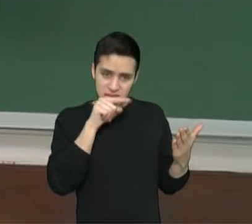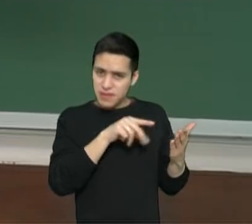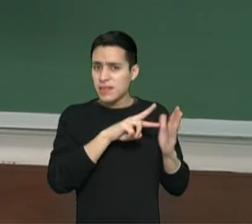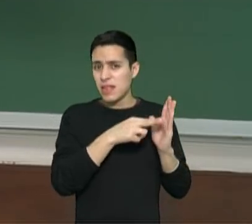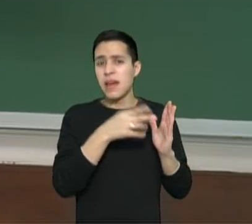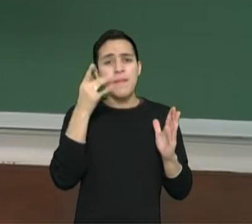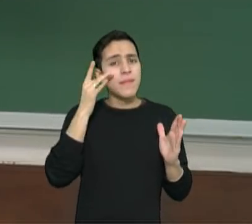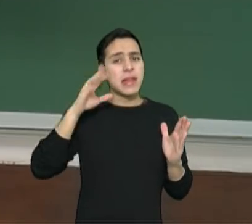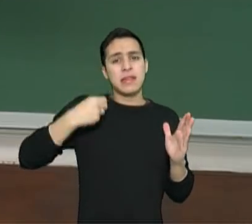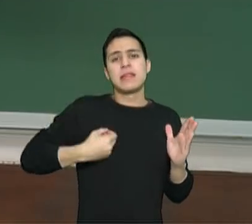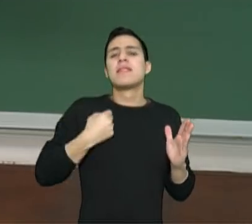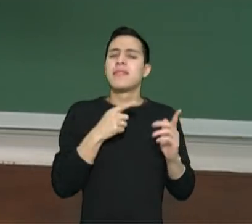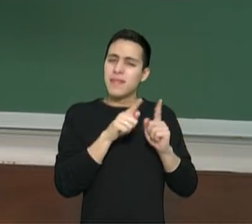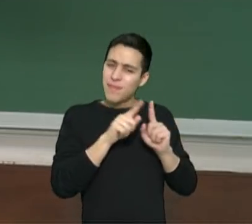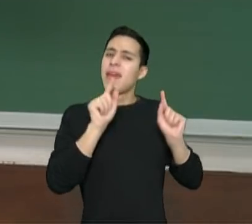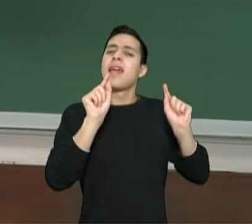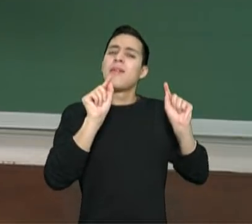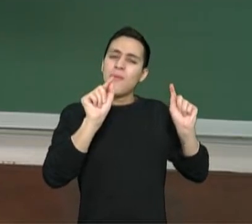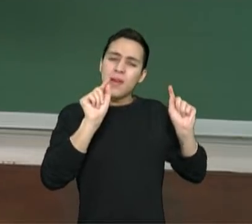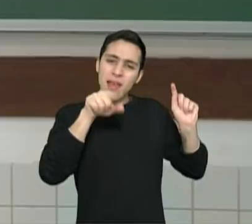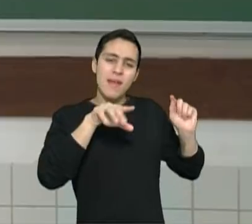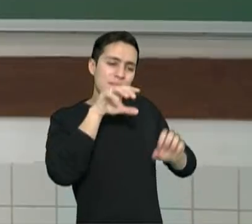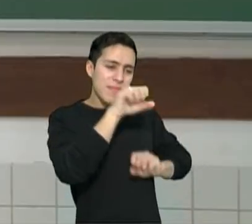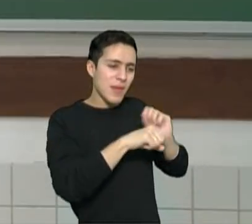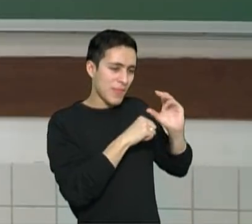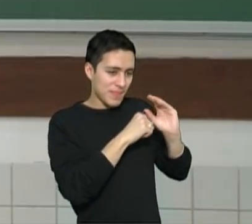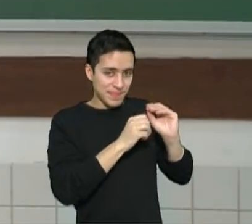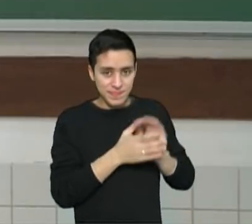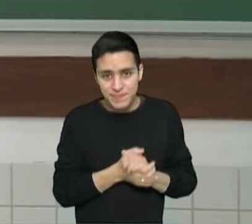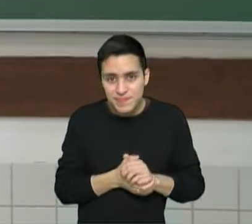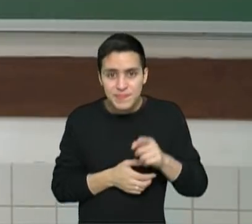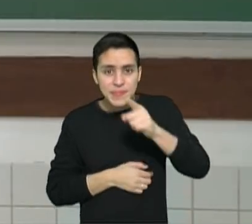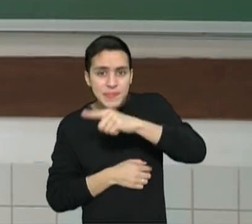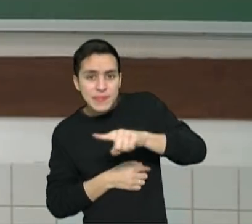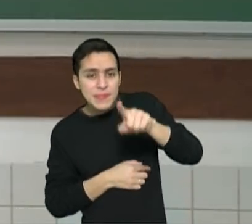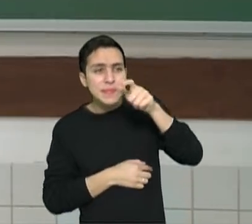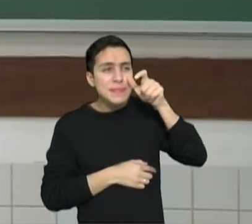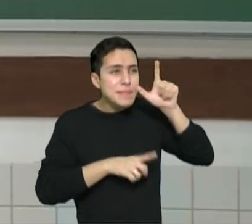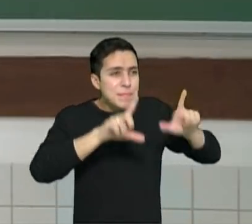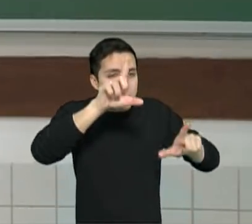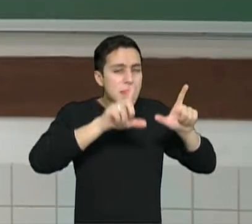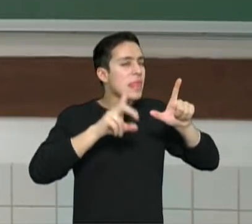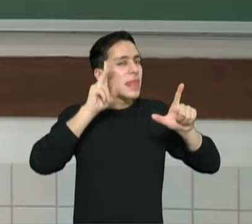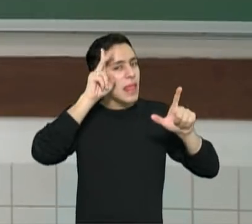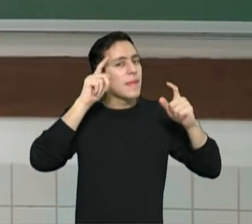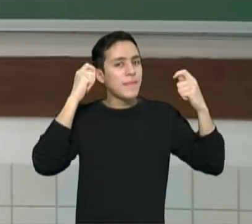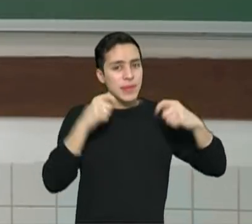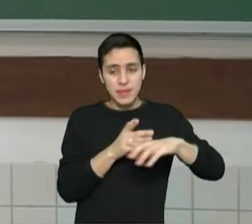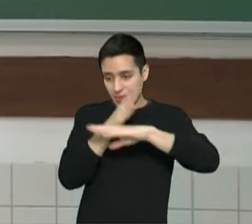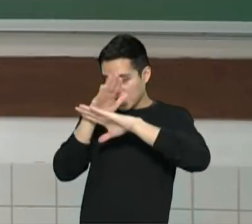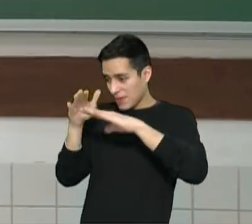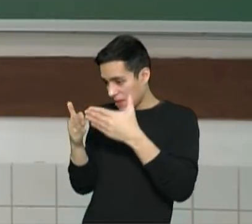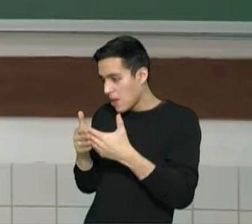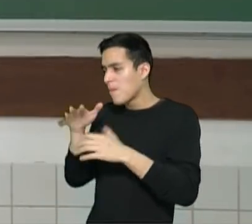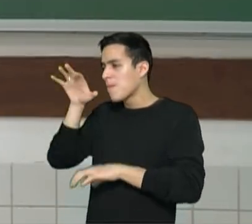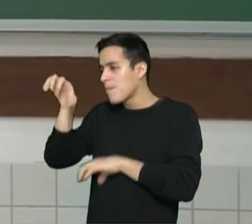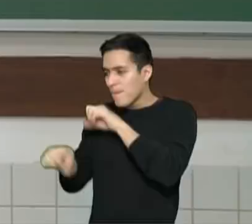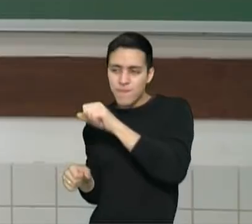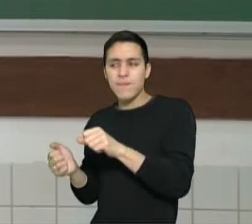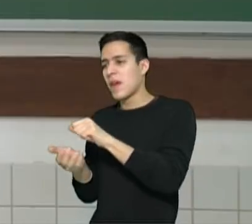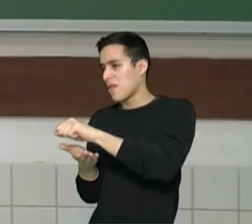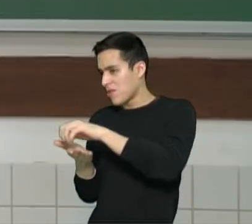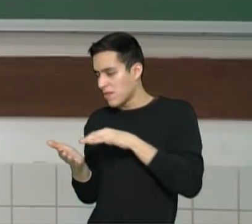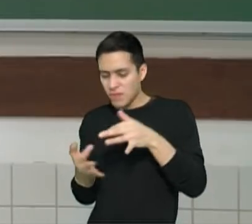vale conhecimento. Quem está assistindo pela televisão, lembrar de pegar as atividades para na escola fazer e